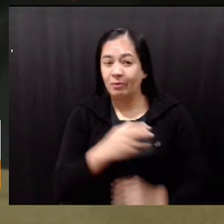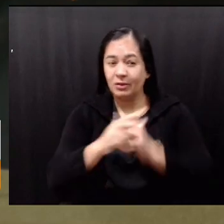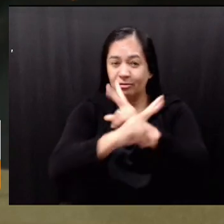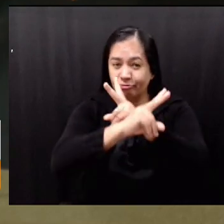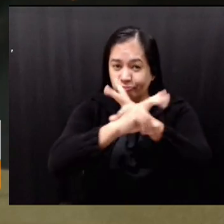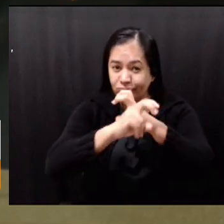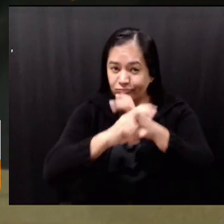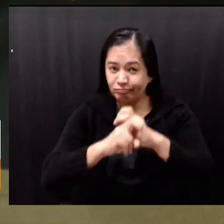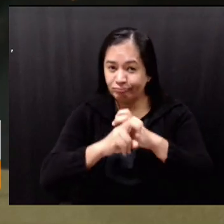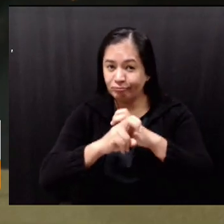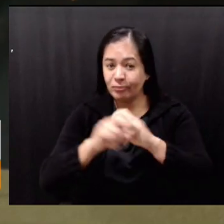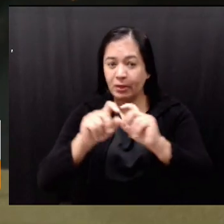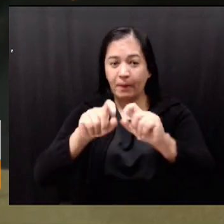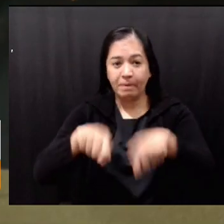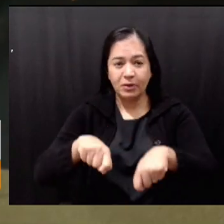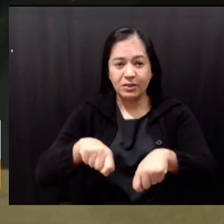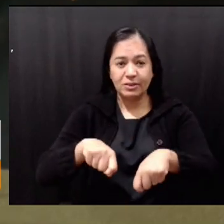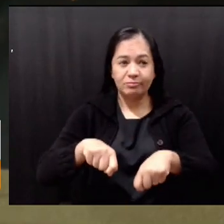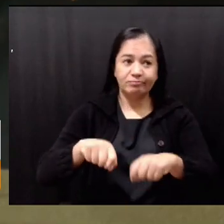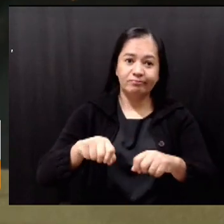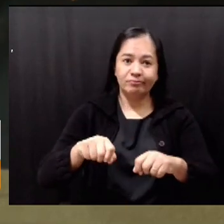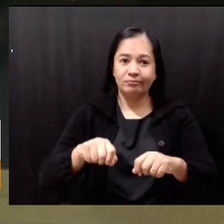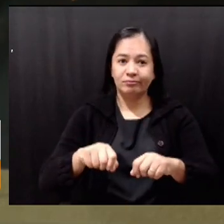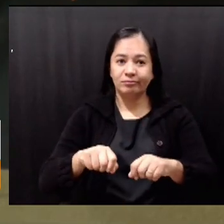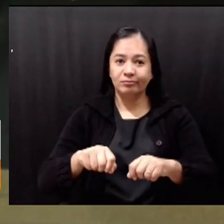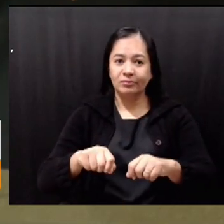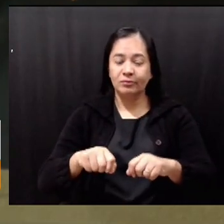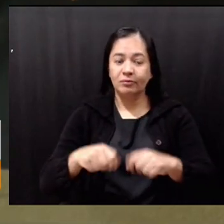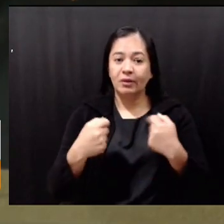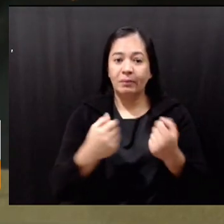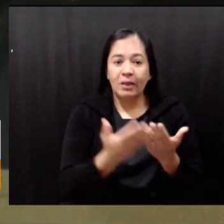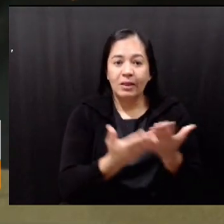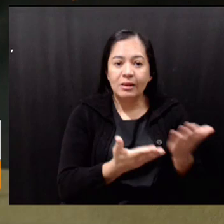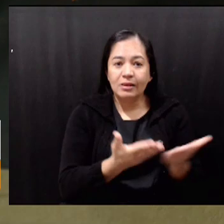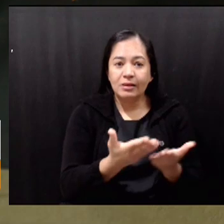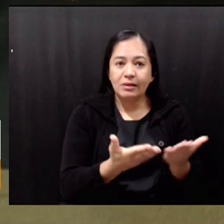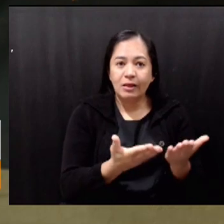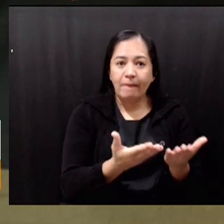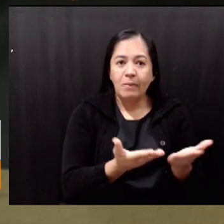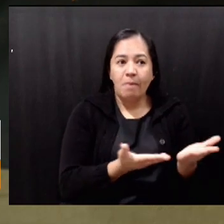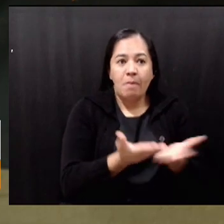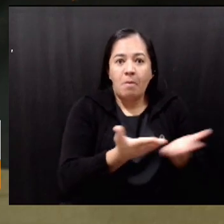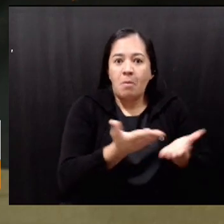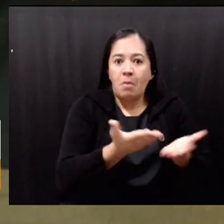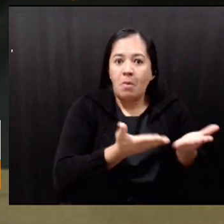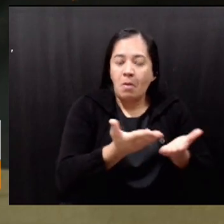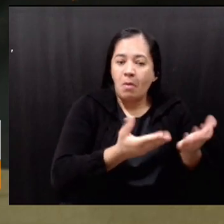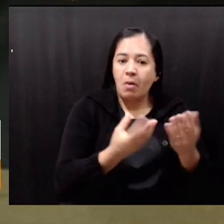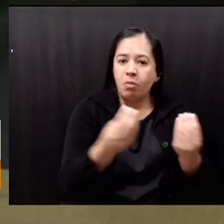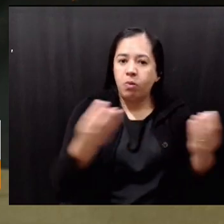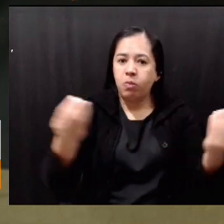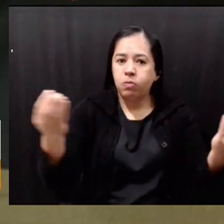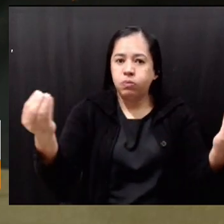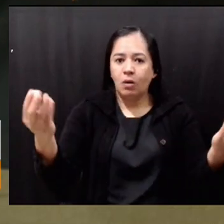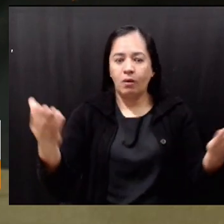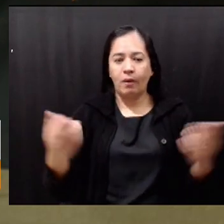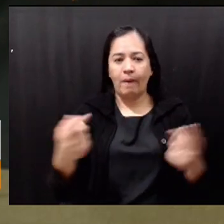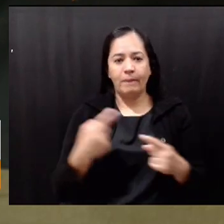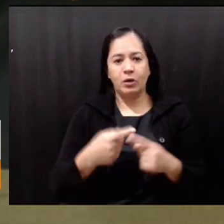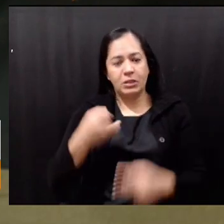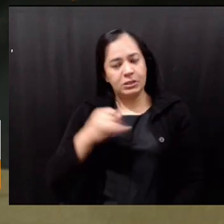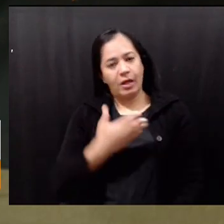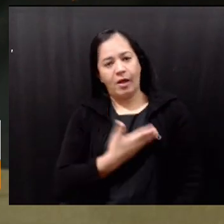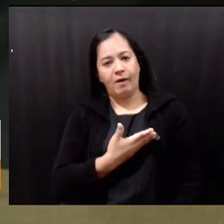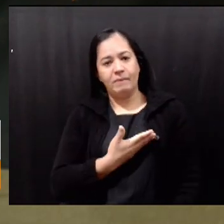podem ser que elas tenham uma manutenção excessiva, porque se é uma amizade por conveniência, eu vou estar ali,